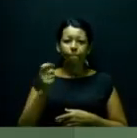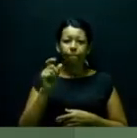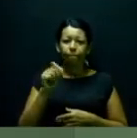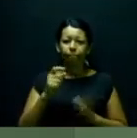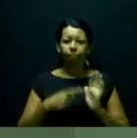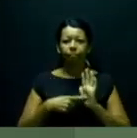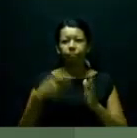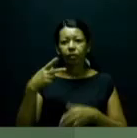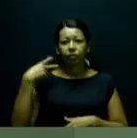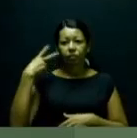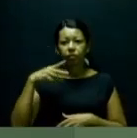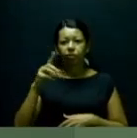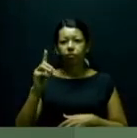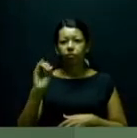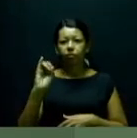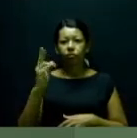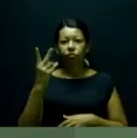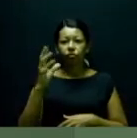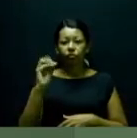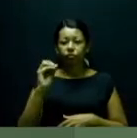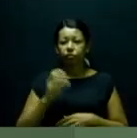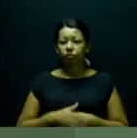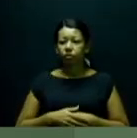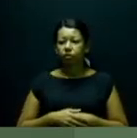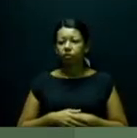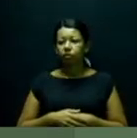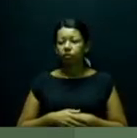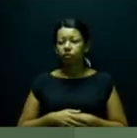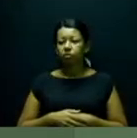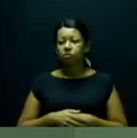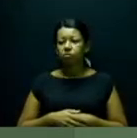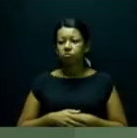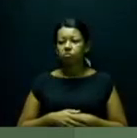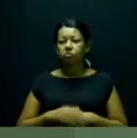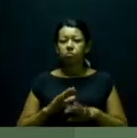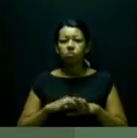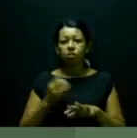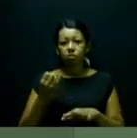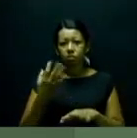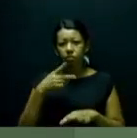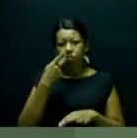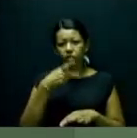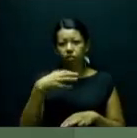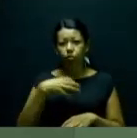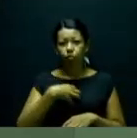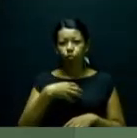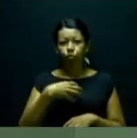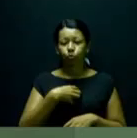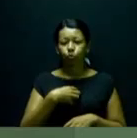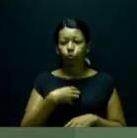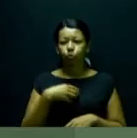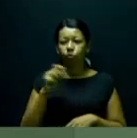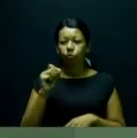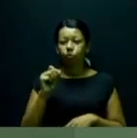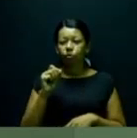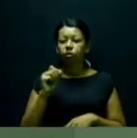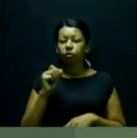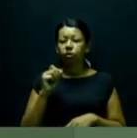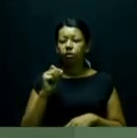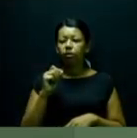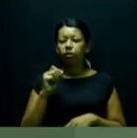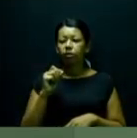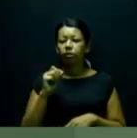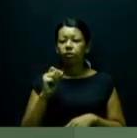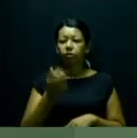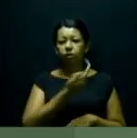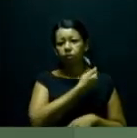pelo vereador Dinho, cumprimentá-lo e lamentar mais uma vez a forma a qual